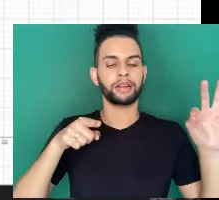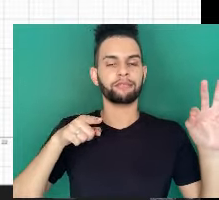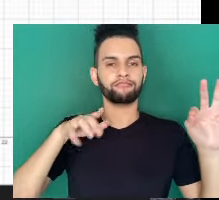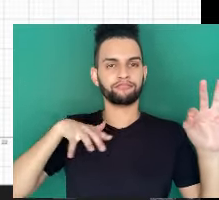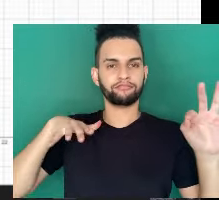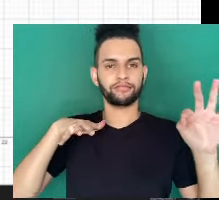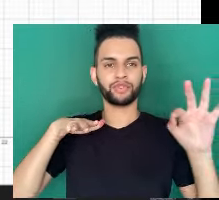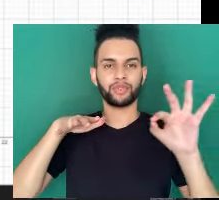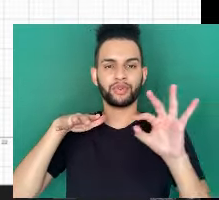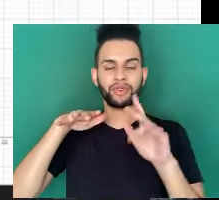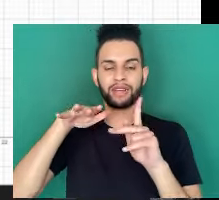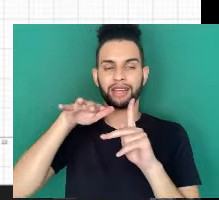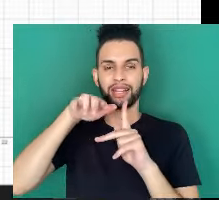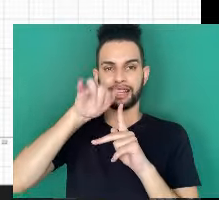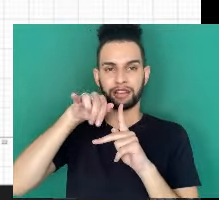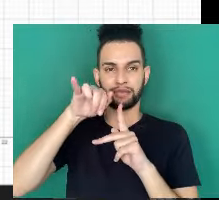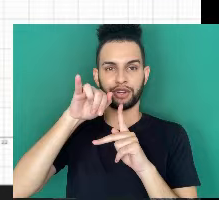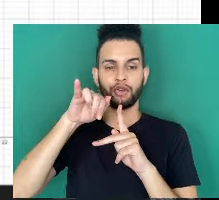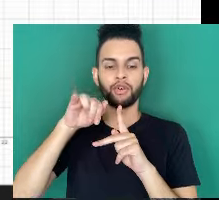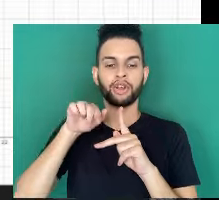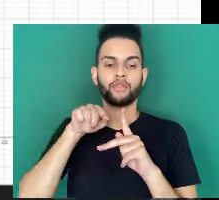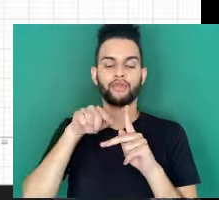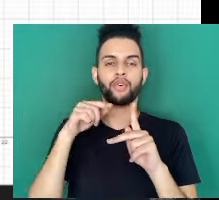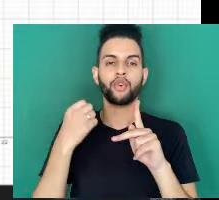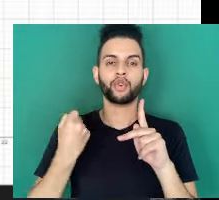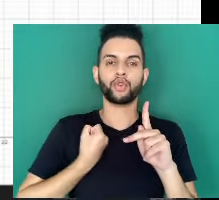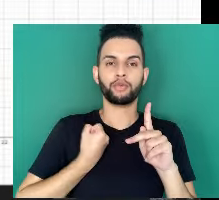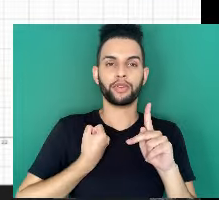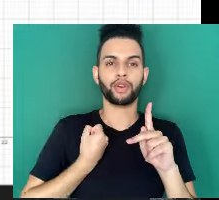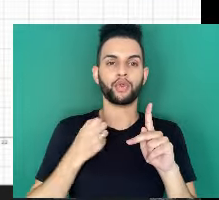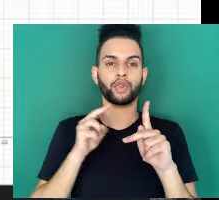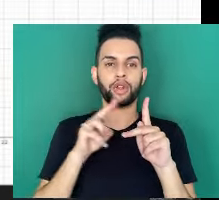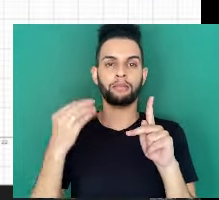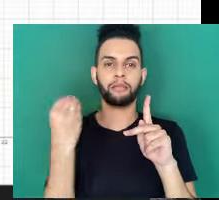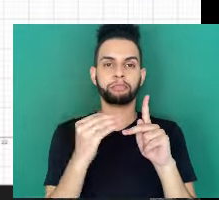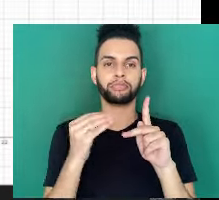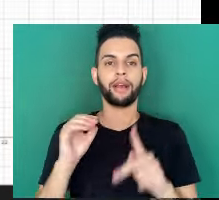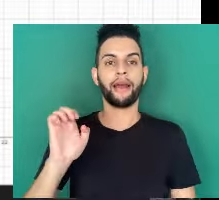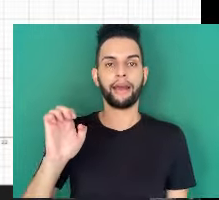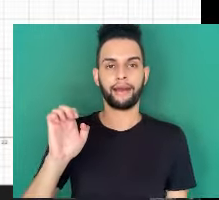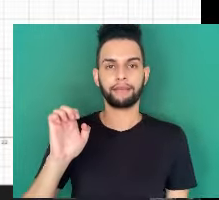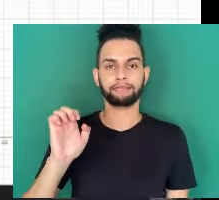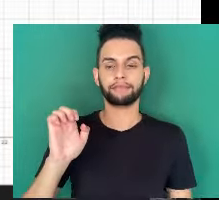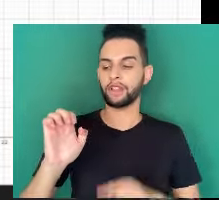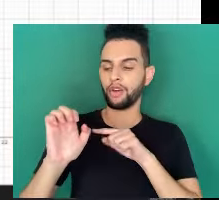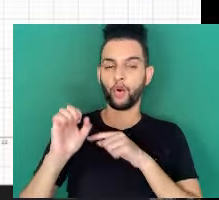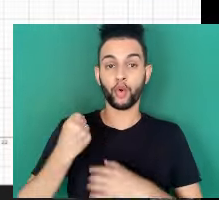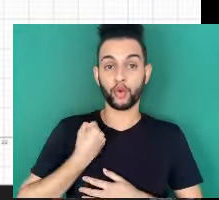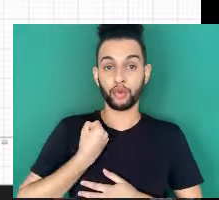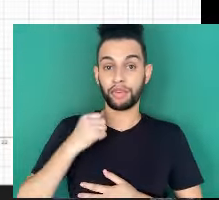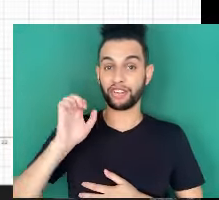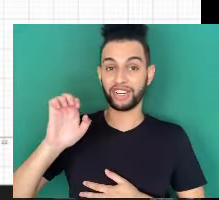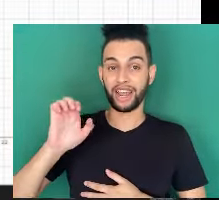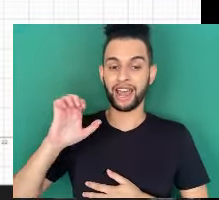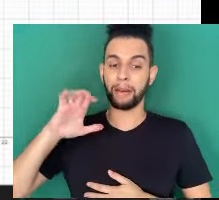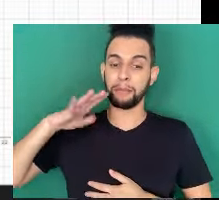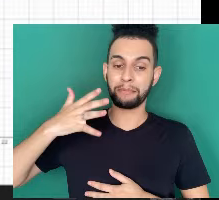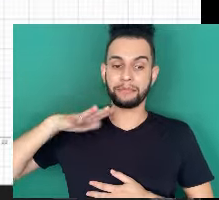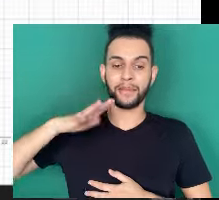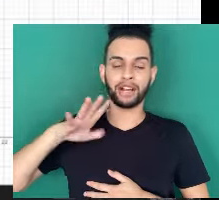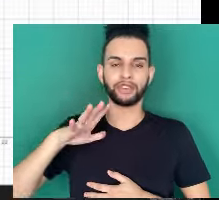dos y sobre um número que eu vou chamar de E. O valor aproximado desse número é esse